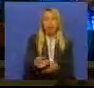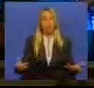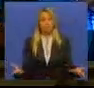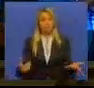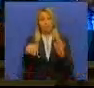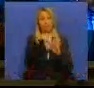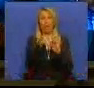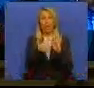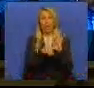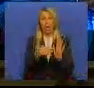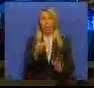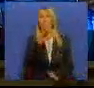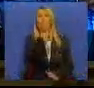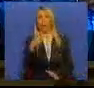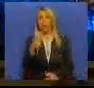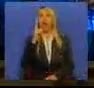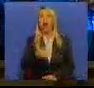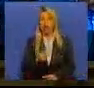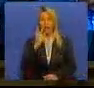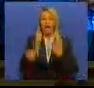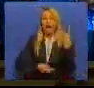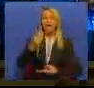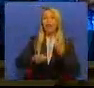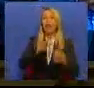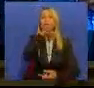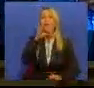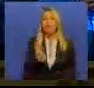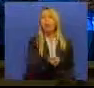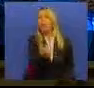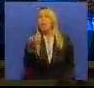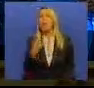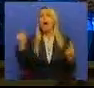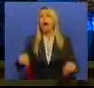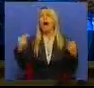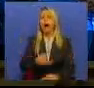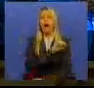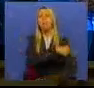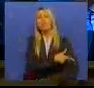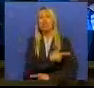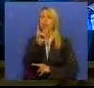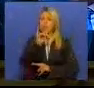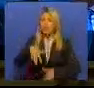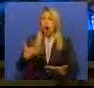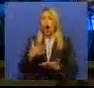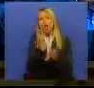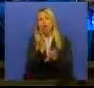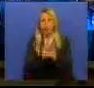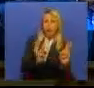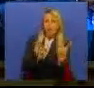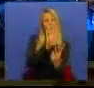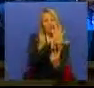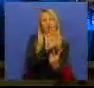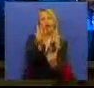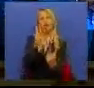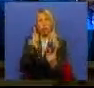PISA é avaliar quantas famílias têm, pelo menos, o poder de escolher entre duas escolas. Em Portugal, mais